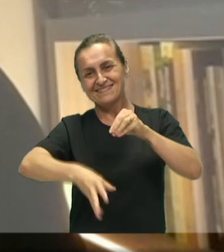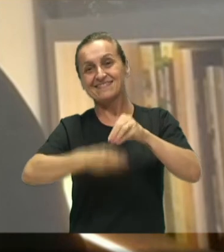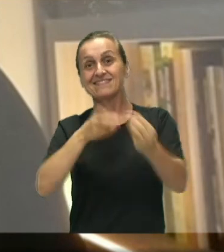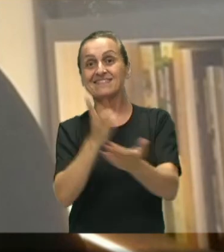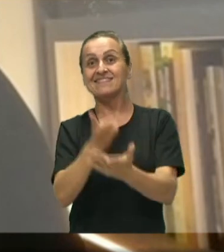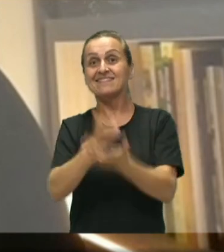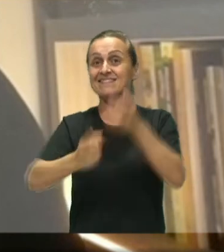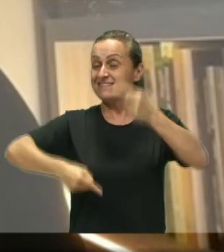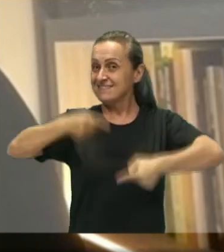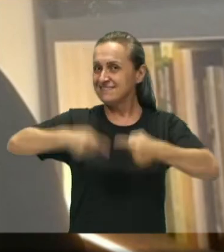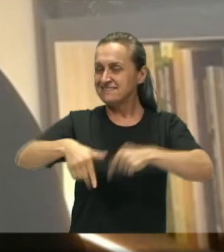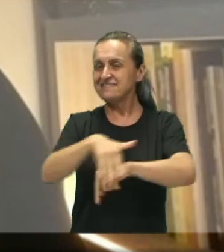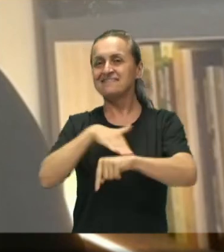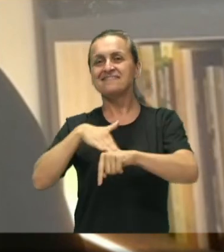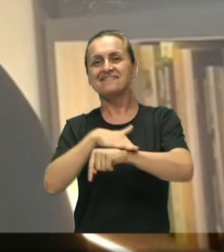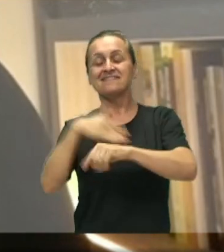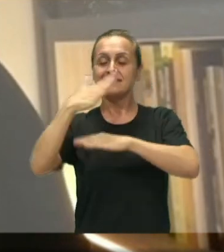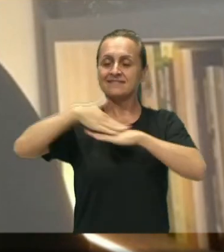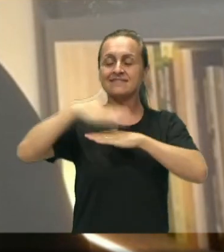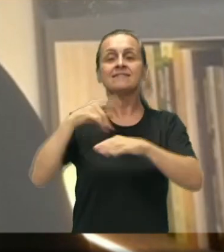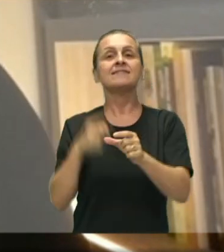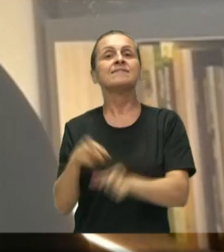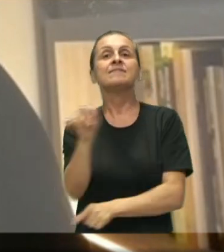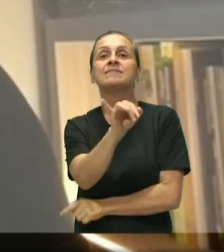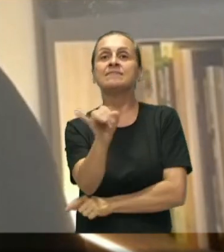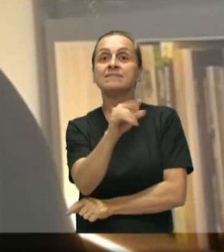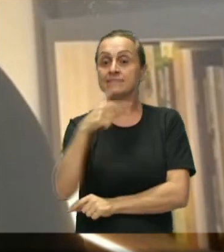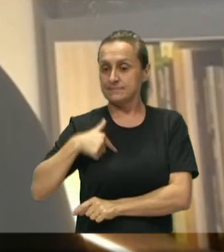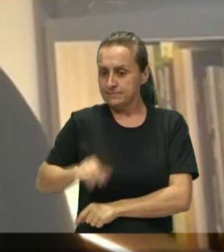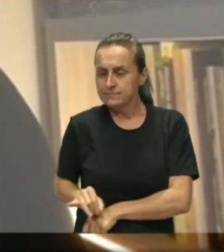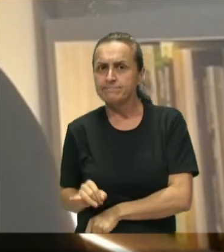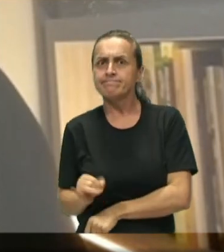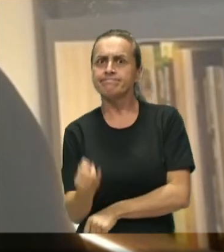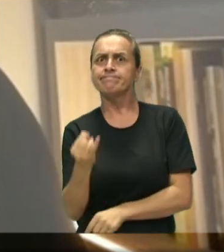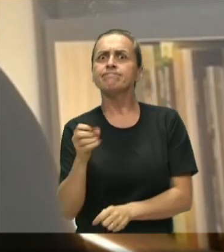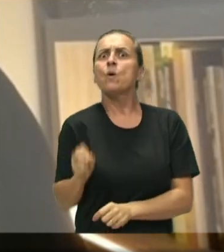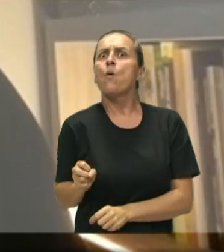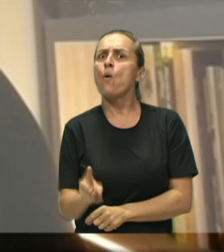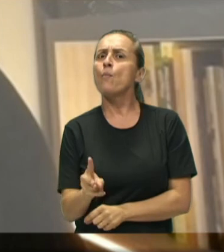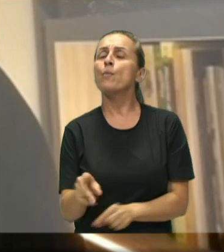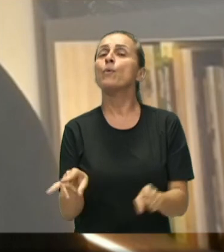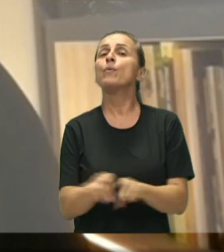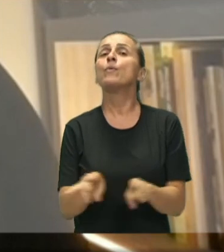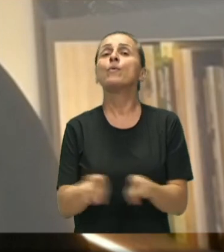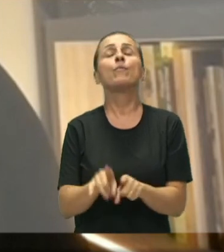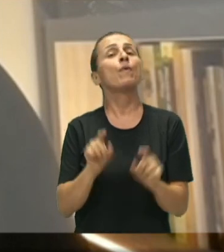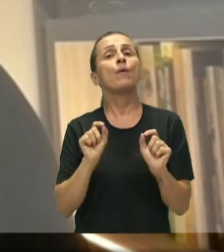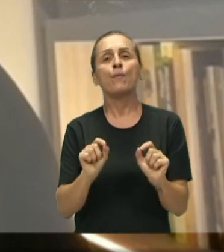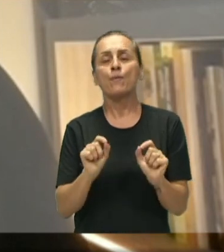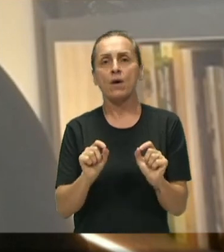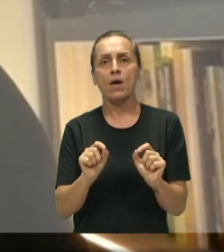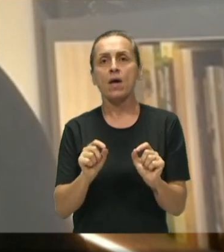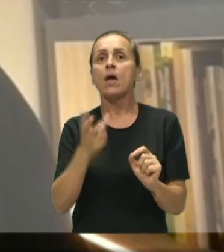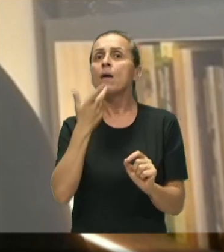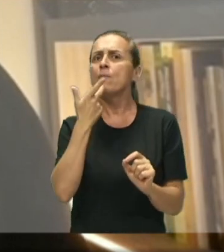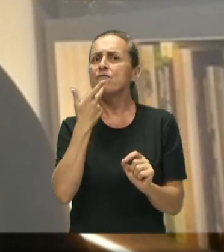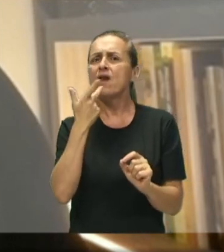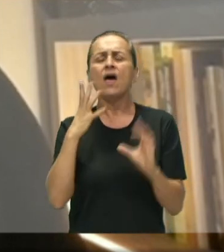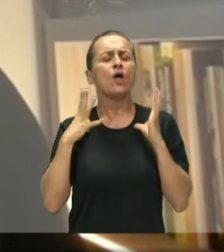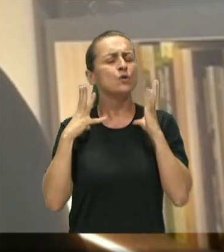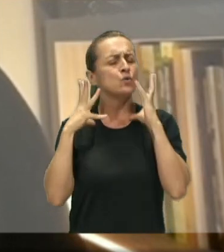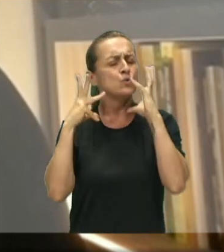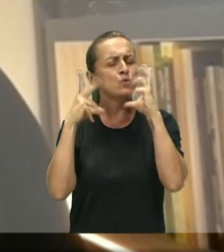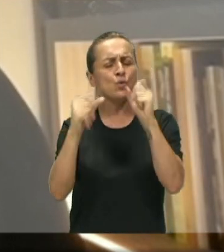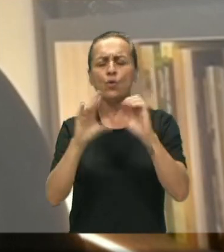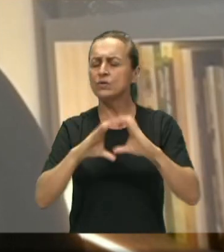debatendo a nossa que o Jair e eu aproveito essa oportunidade Margareth para dizer a toda a